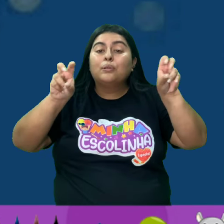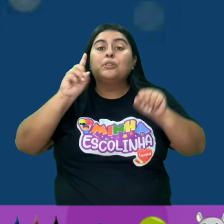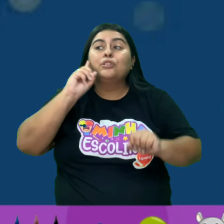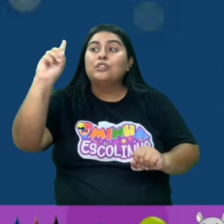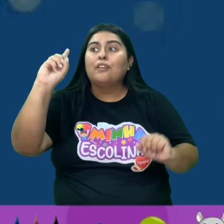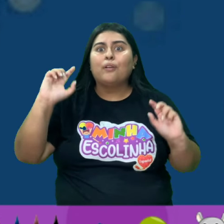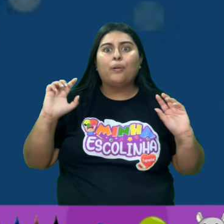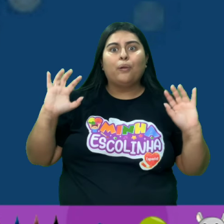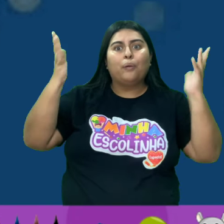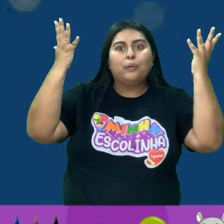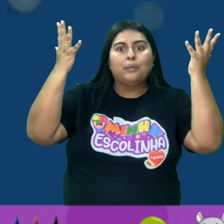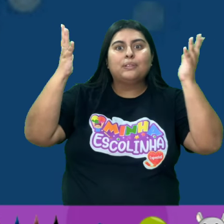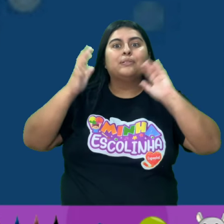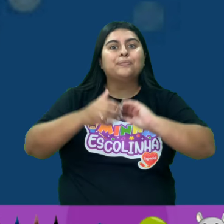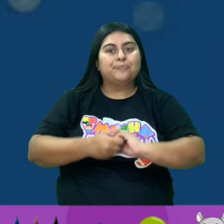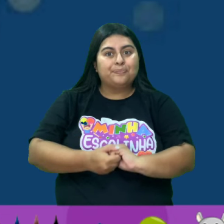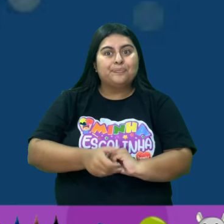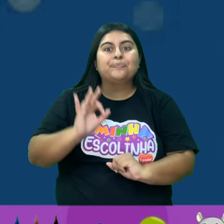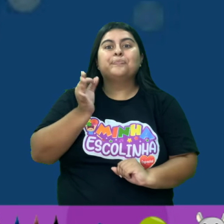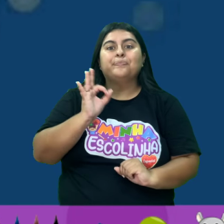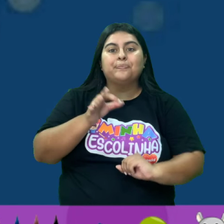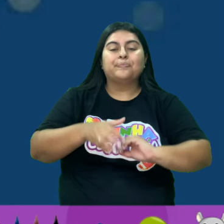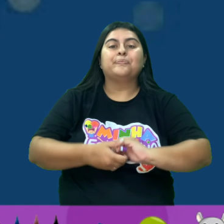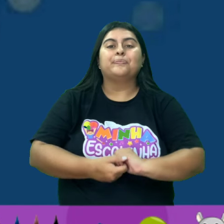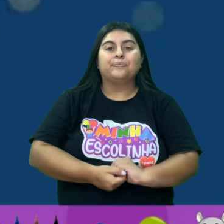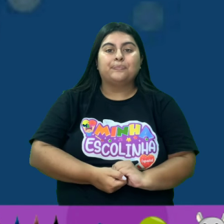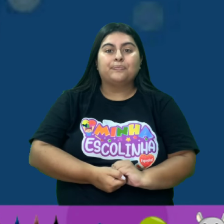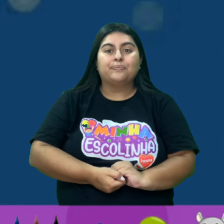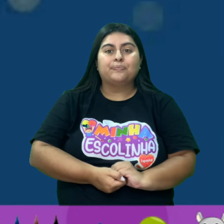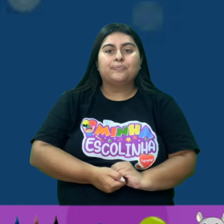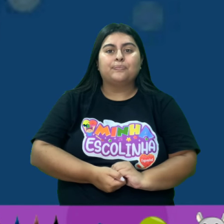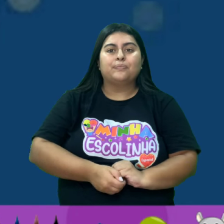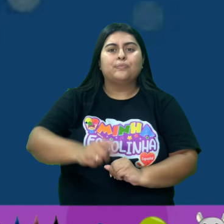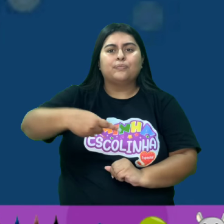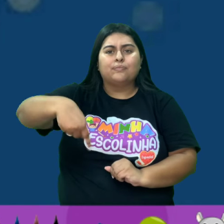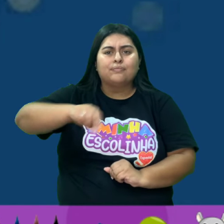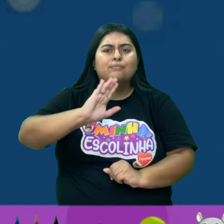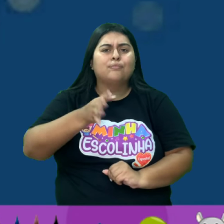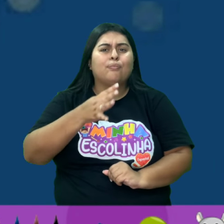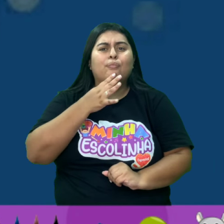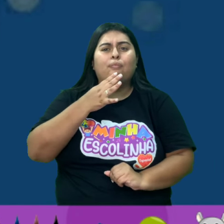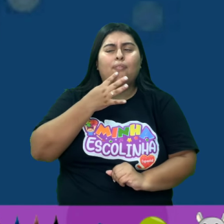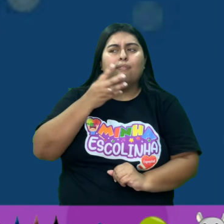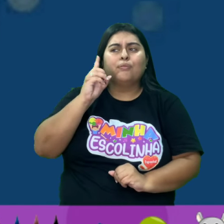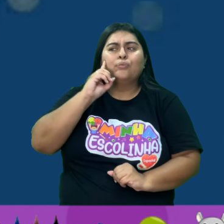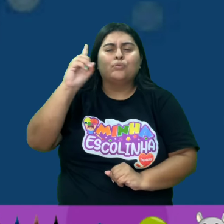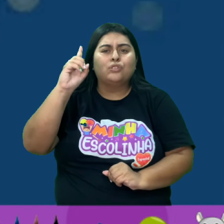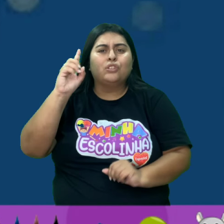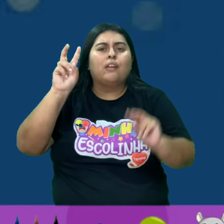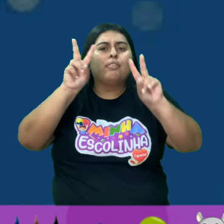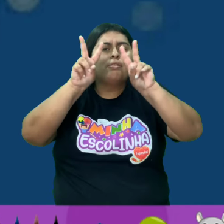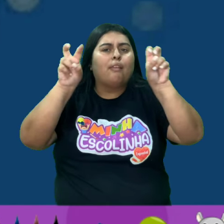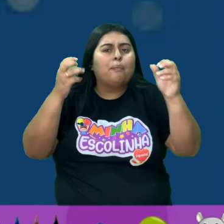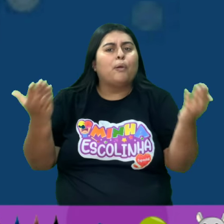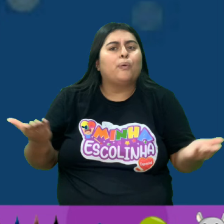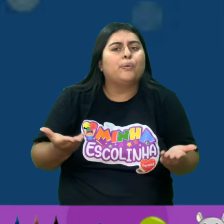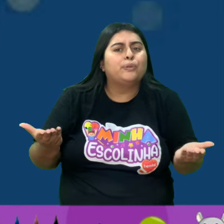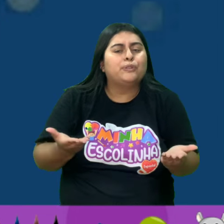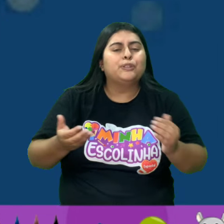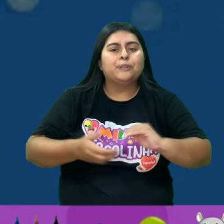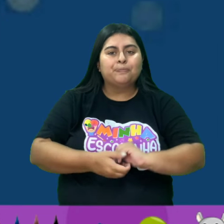datas comemorativas. Isso mesmo! Será que vocês já conhecem a nossa data de